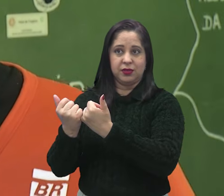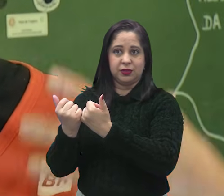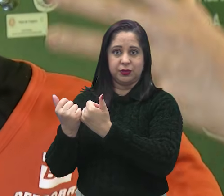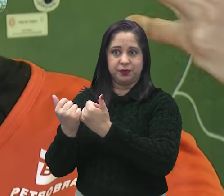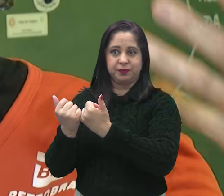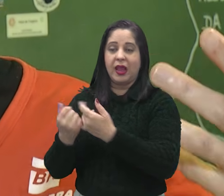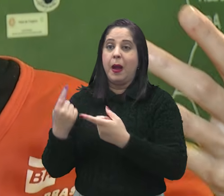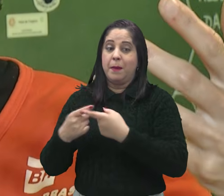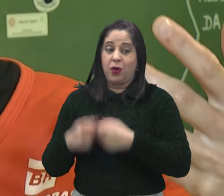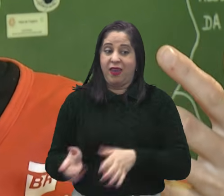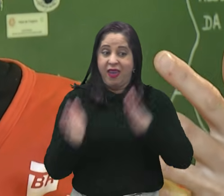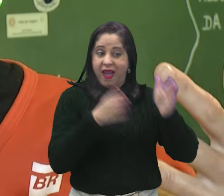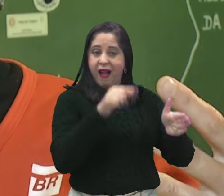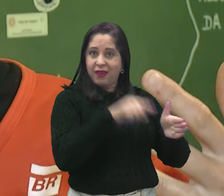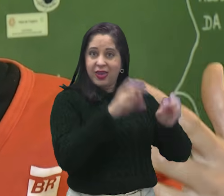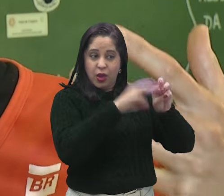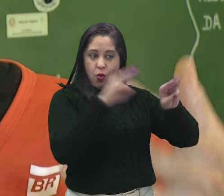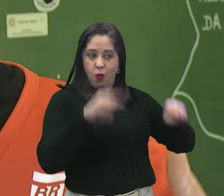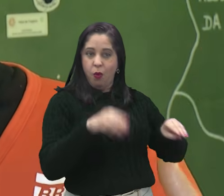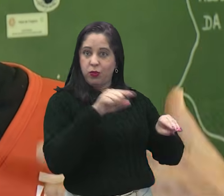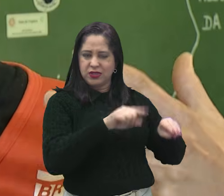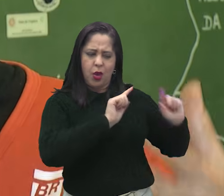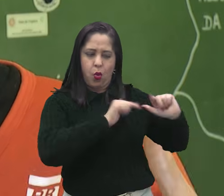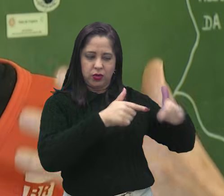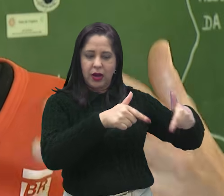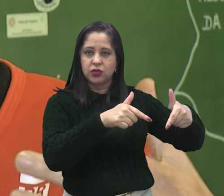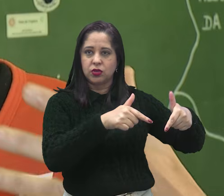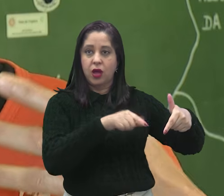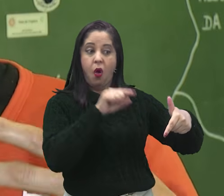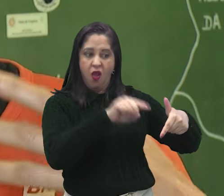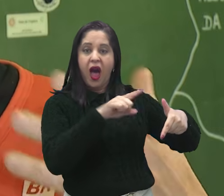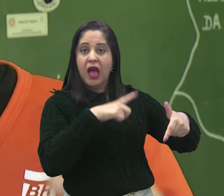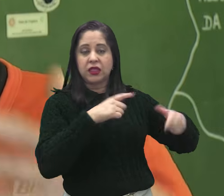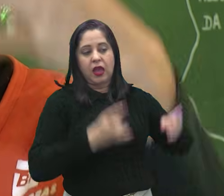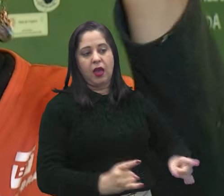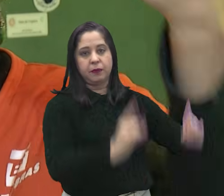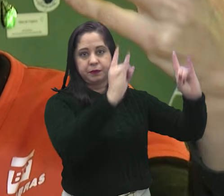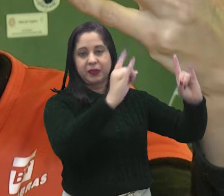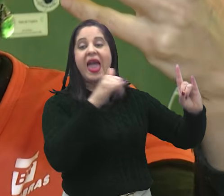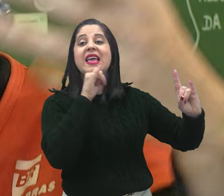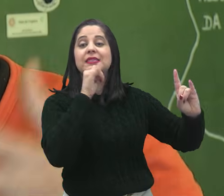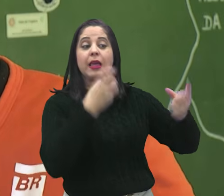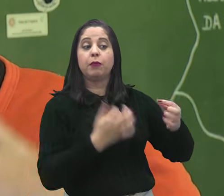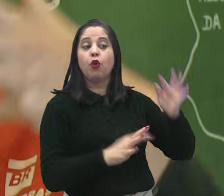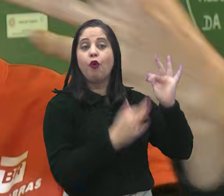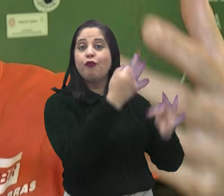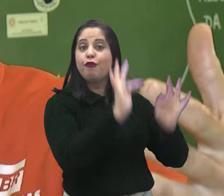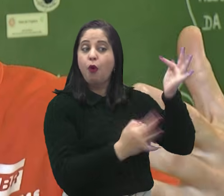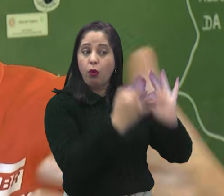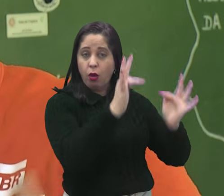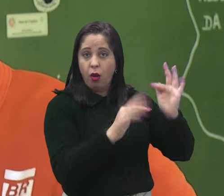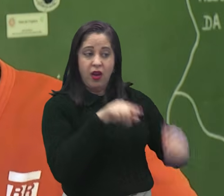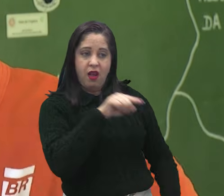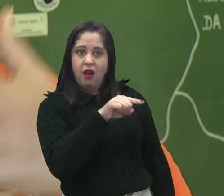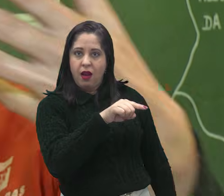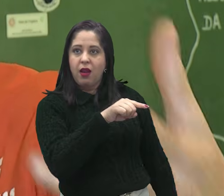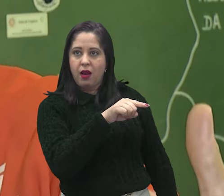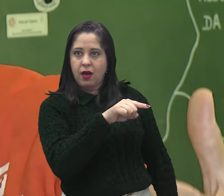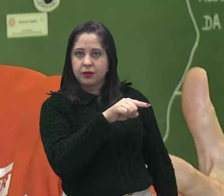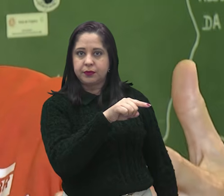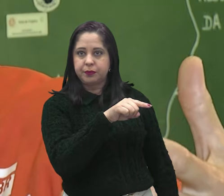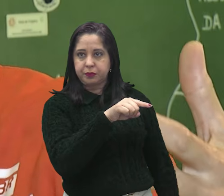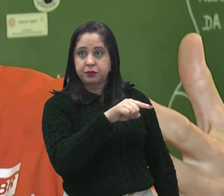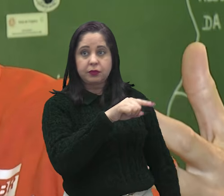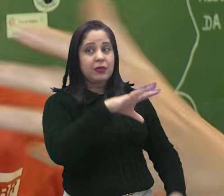próprio prédio é exposição, né? Então você tem lá um prédio que, por exemplo, o Museu do Folclore. O Museu do Folclore está dentro